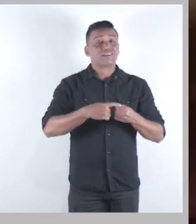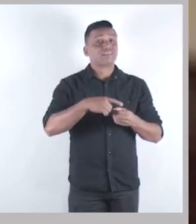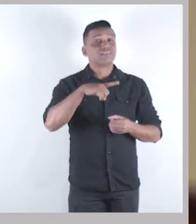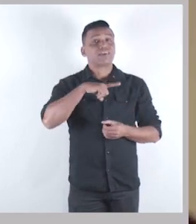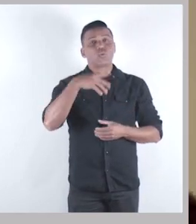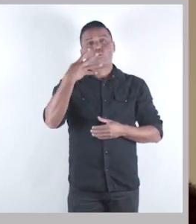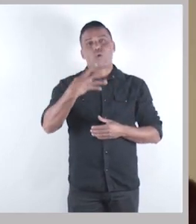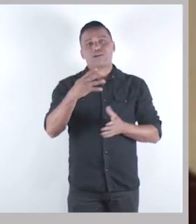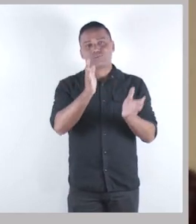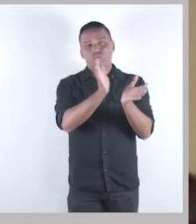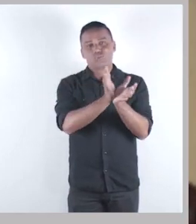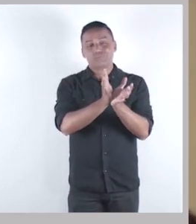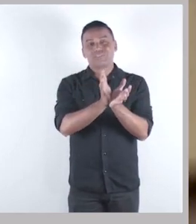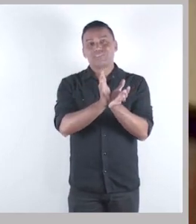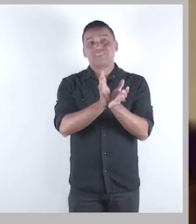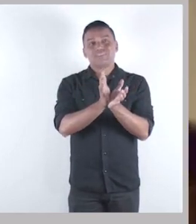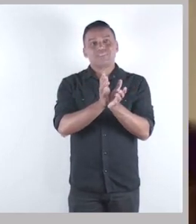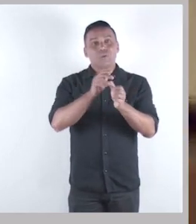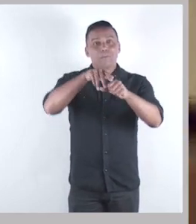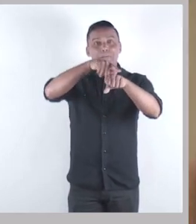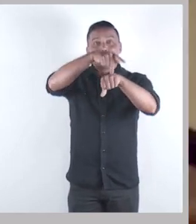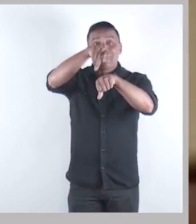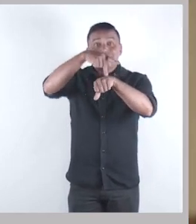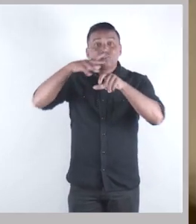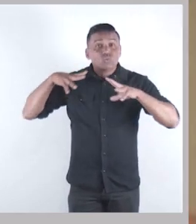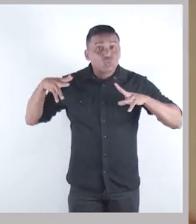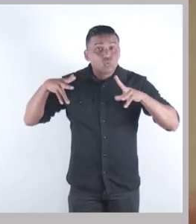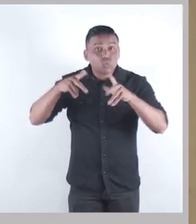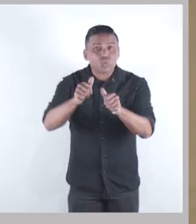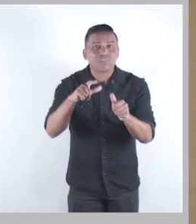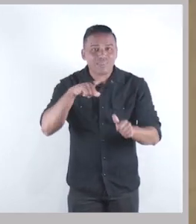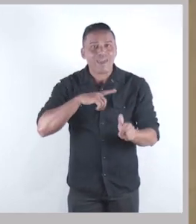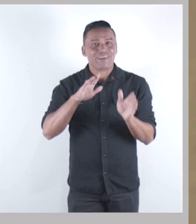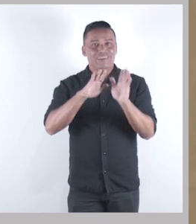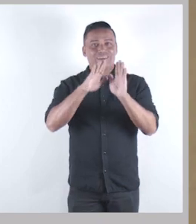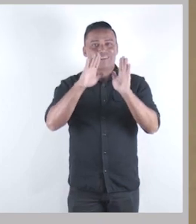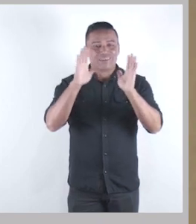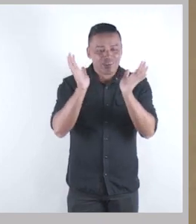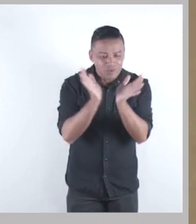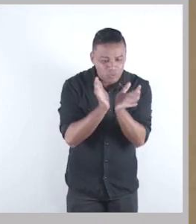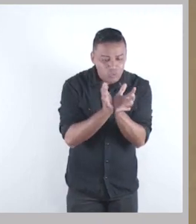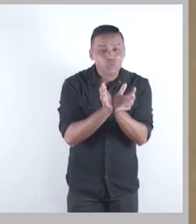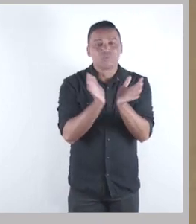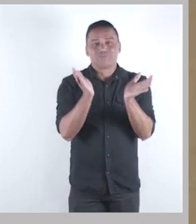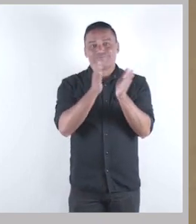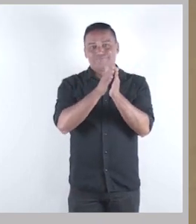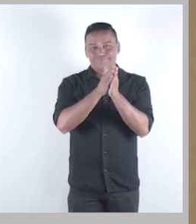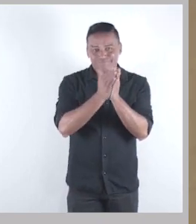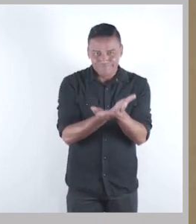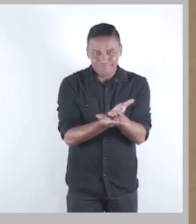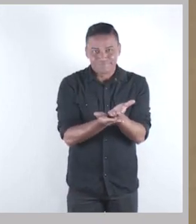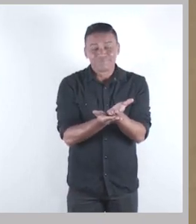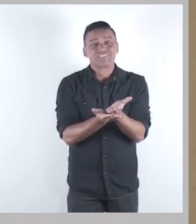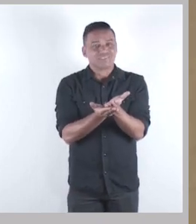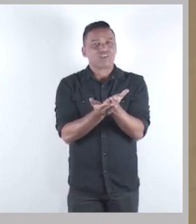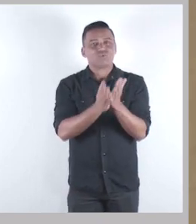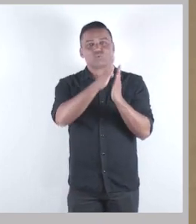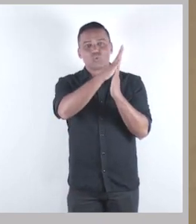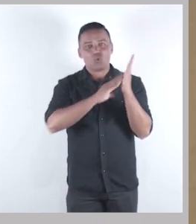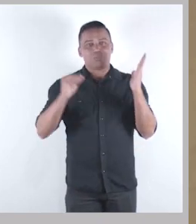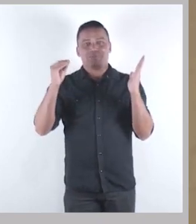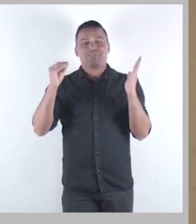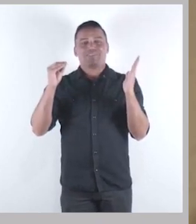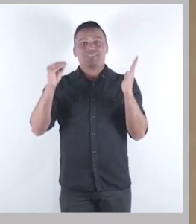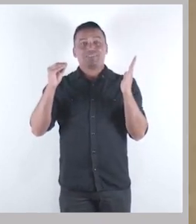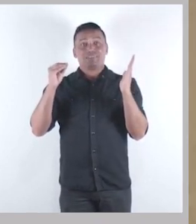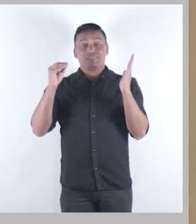E pronto, quer dizer, praticamente todo o país já tem clubes do livro, e acho isso pegou a moda. Ora, o Clube do Livro sabe